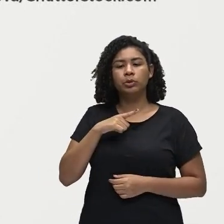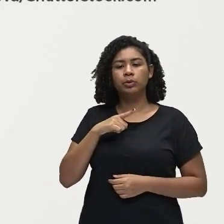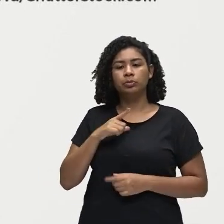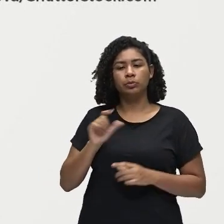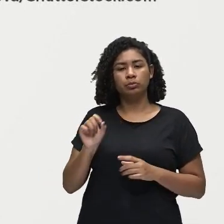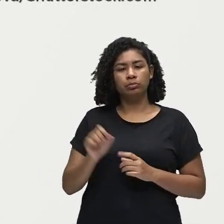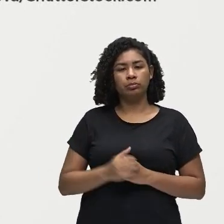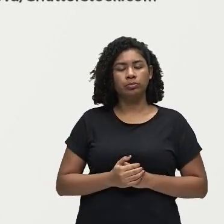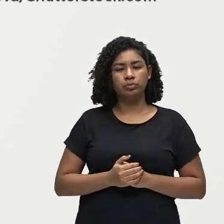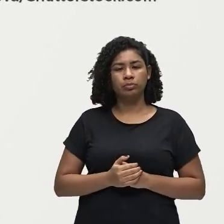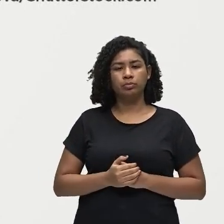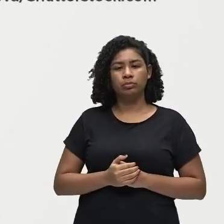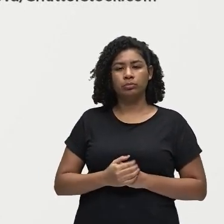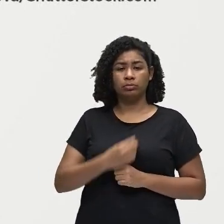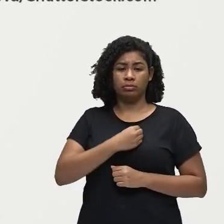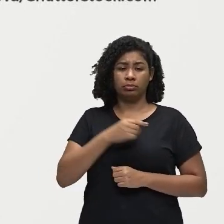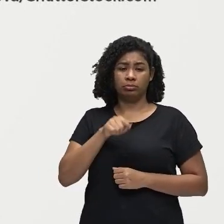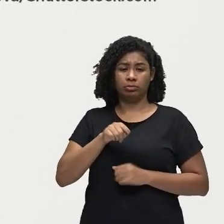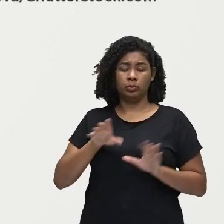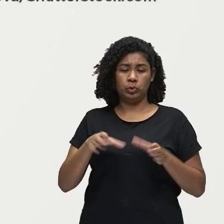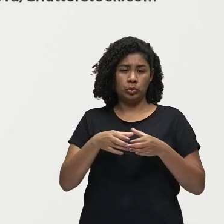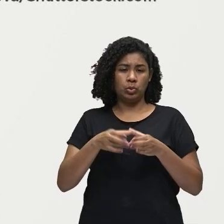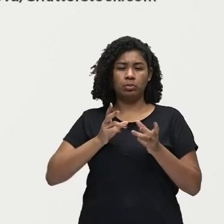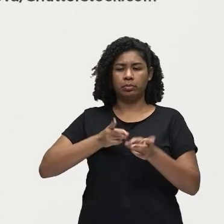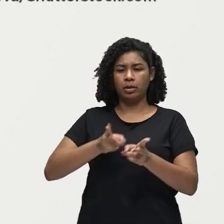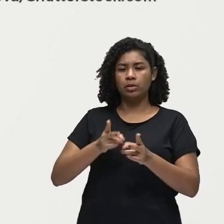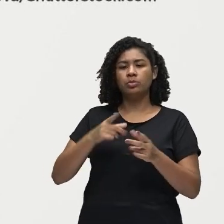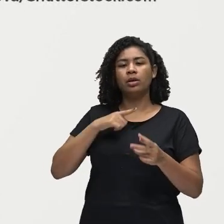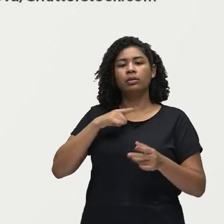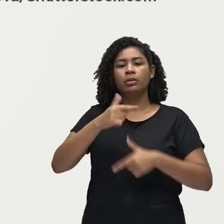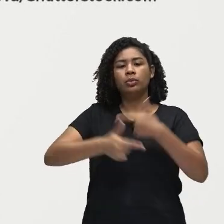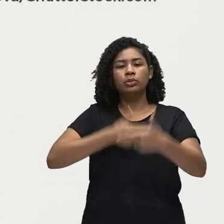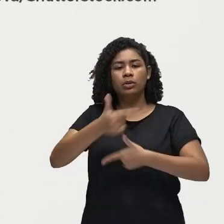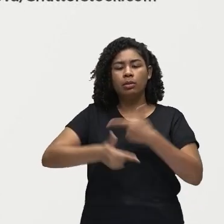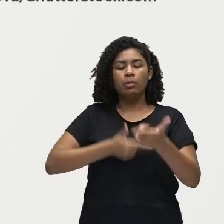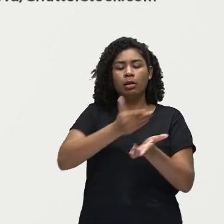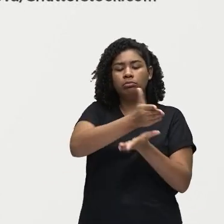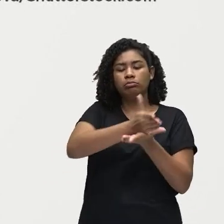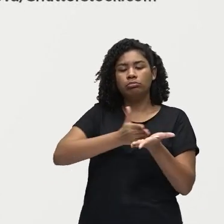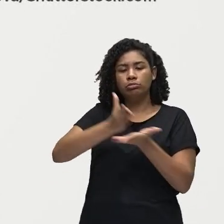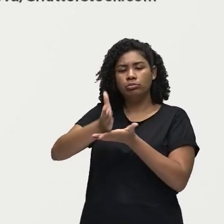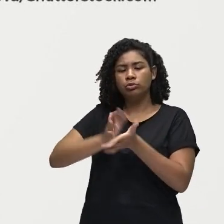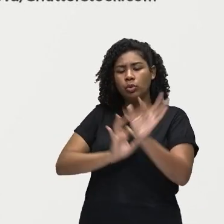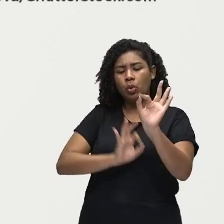onde existe a divisão de trabalho.